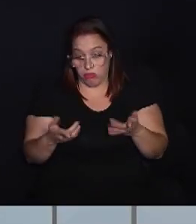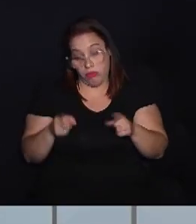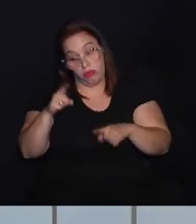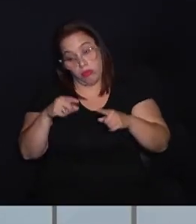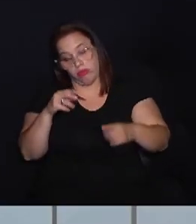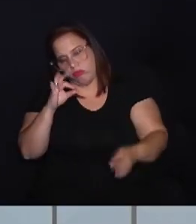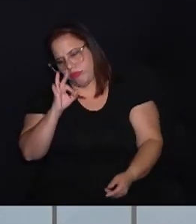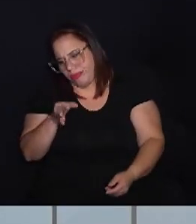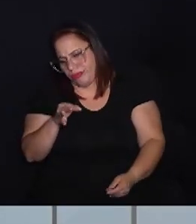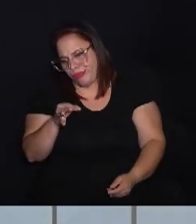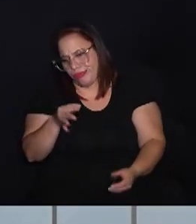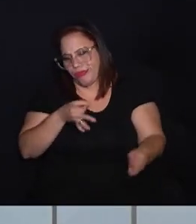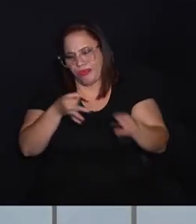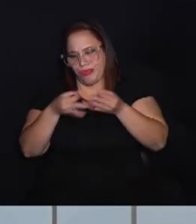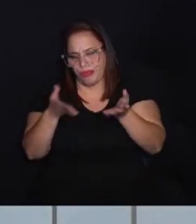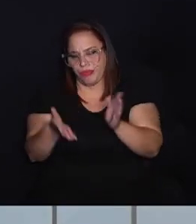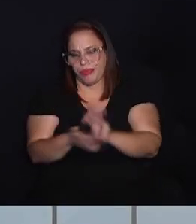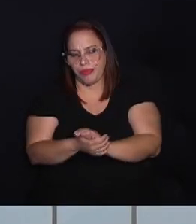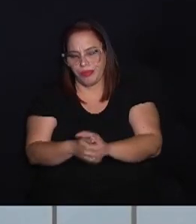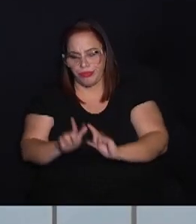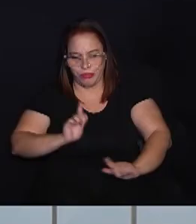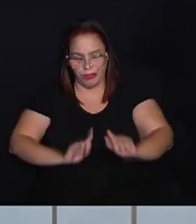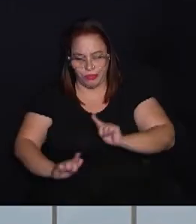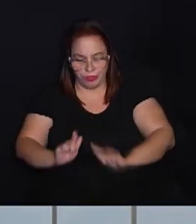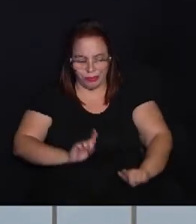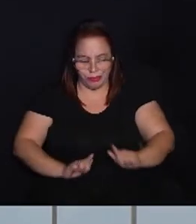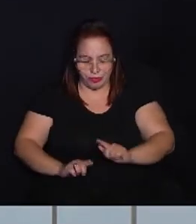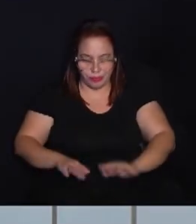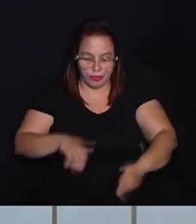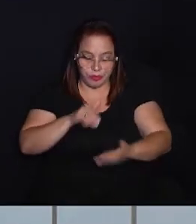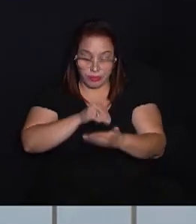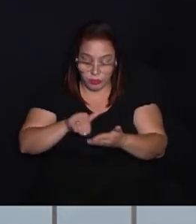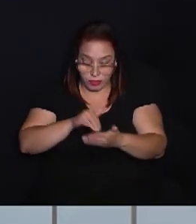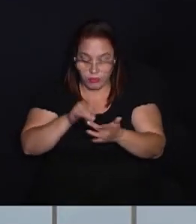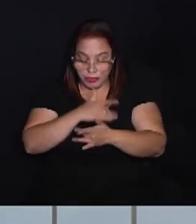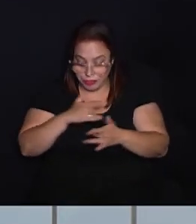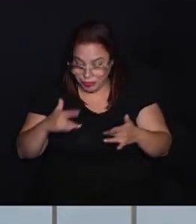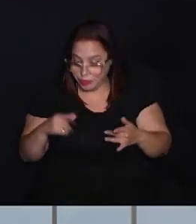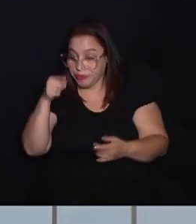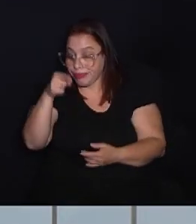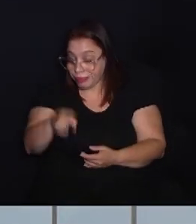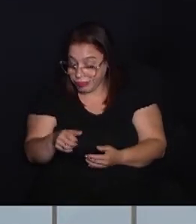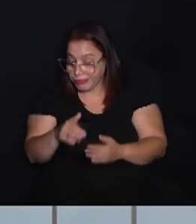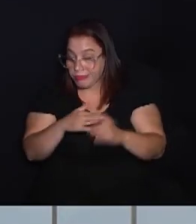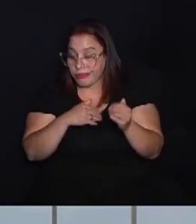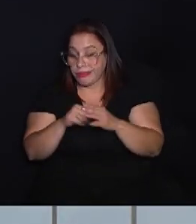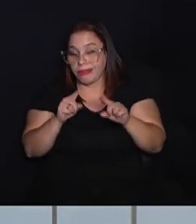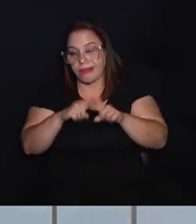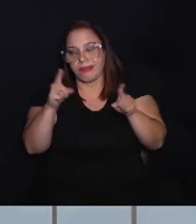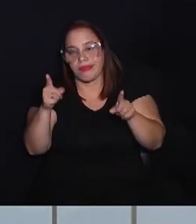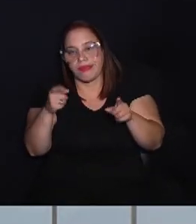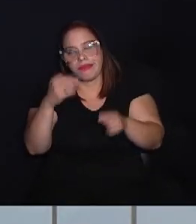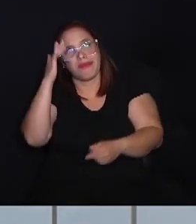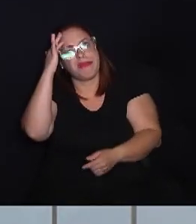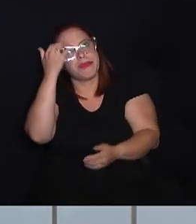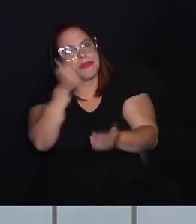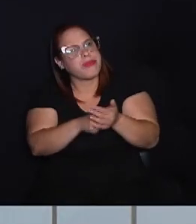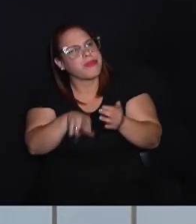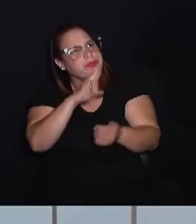são os desafios que o senhor prevê para este próximo mandato? Se falou muito neste período eleitoral sobre saúde, sobre